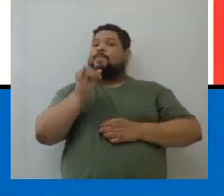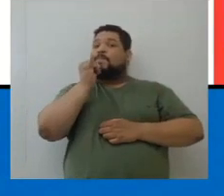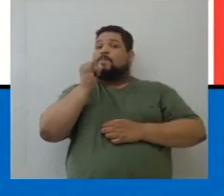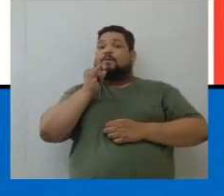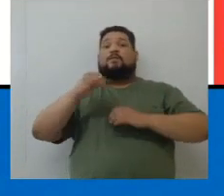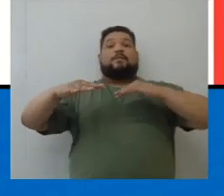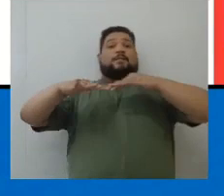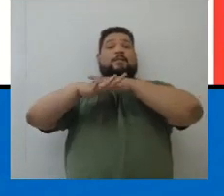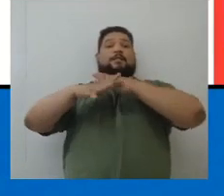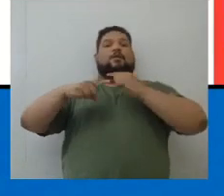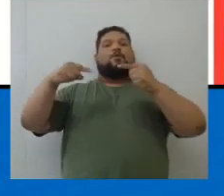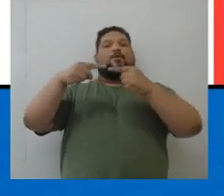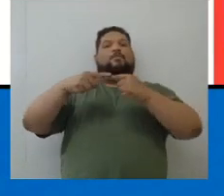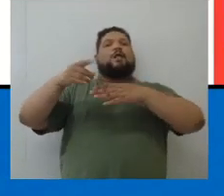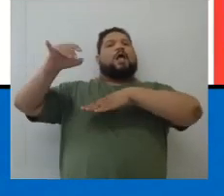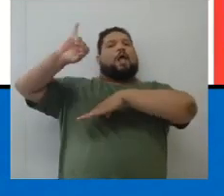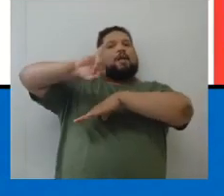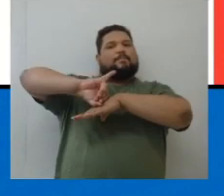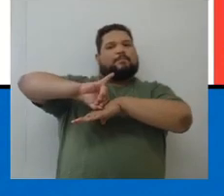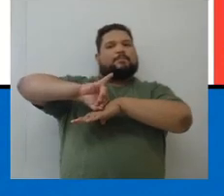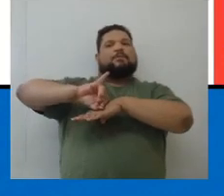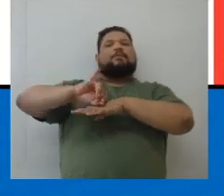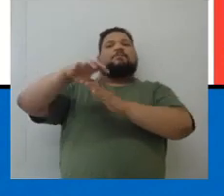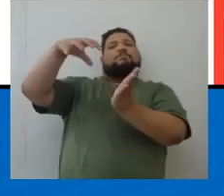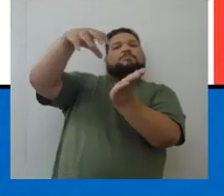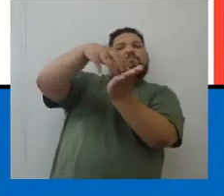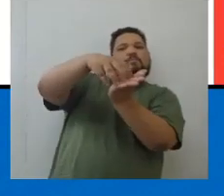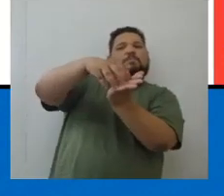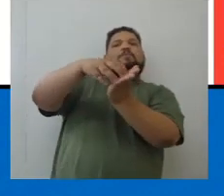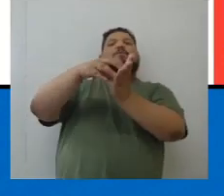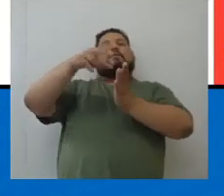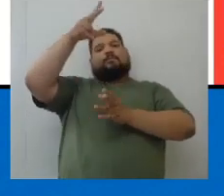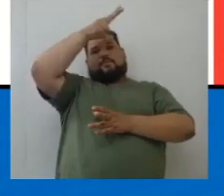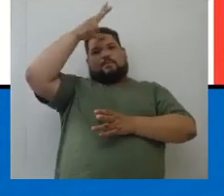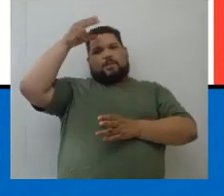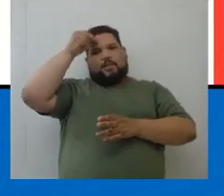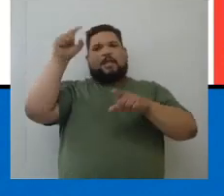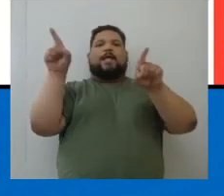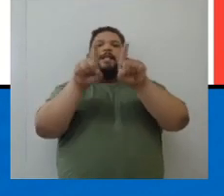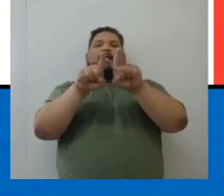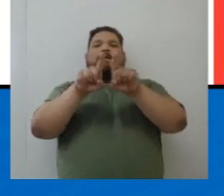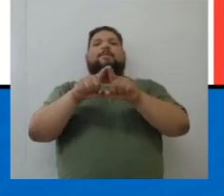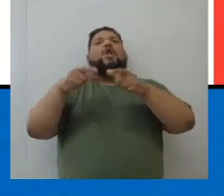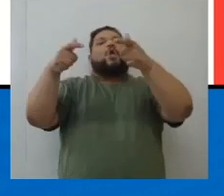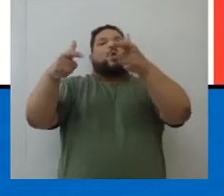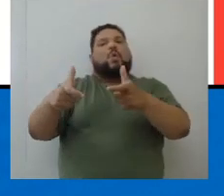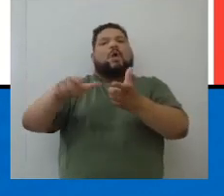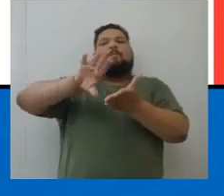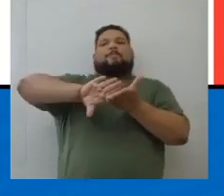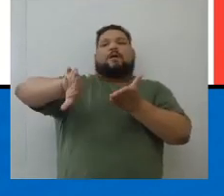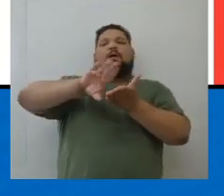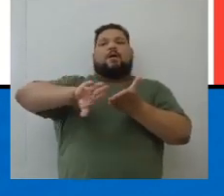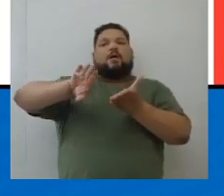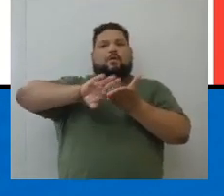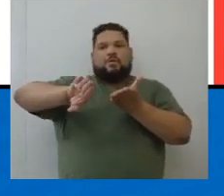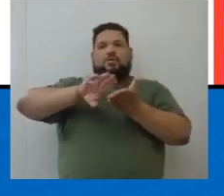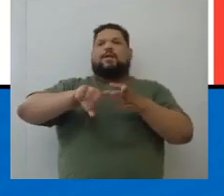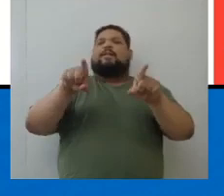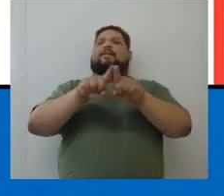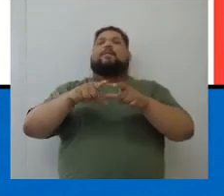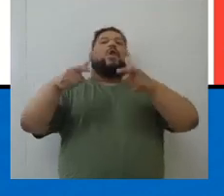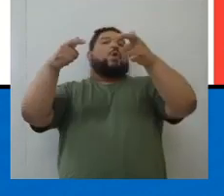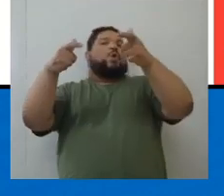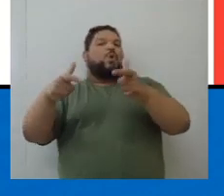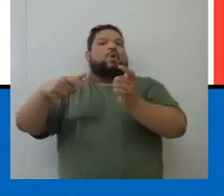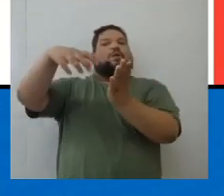ter a sede do município, é na área urbana que eu vou ter a centralidade dos serviços de bancos, é na área urbana que eu vou ter a